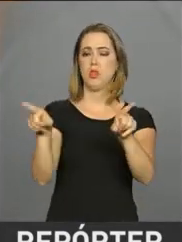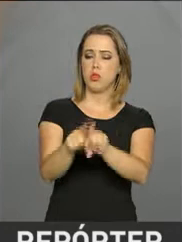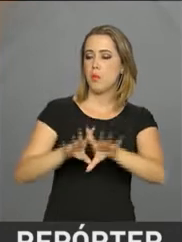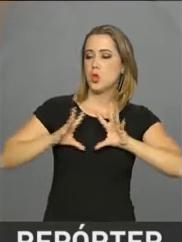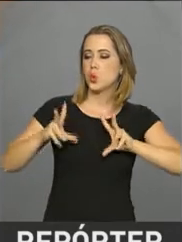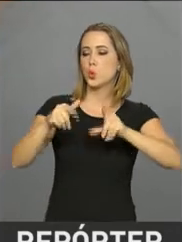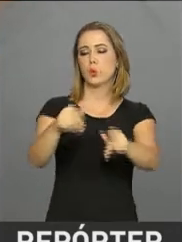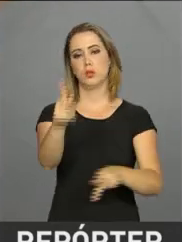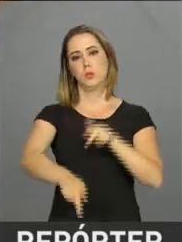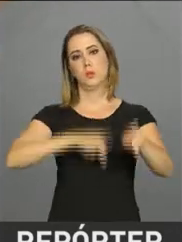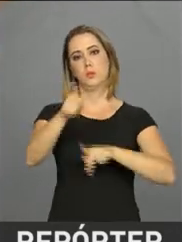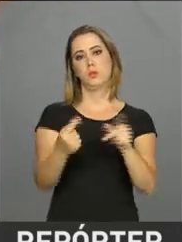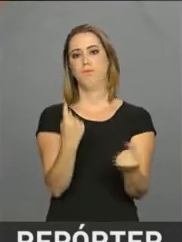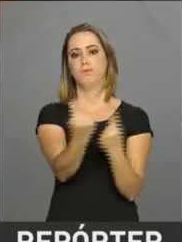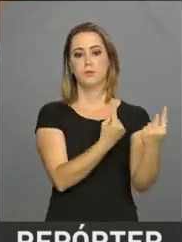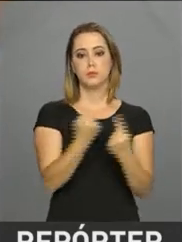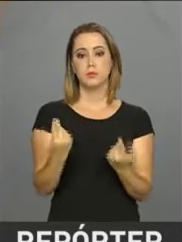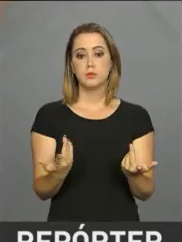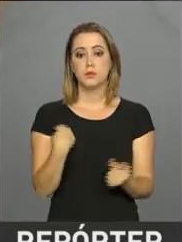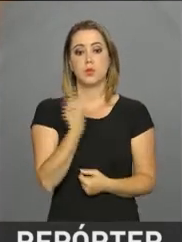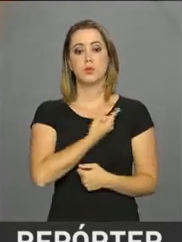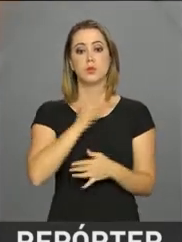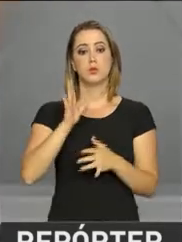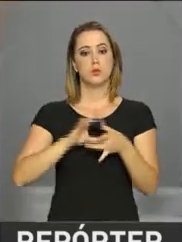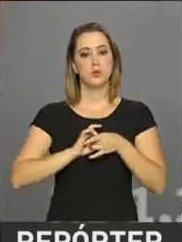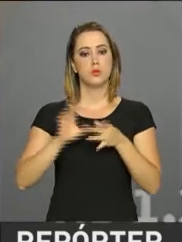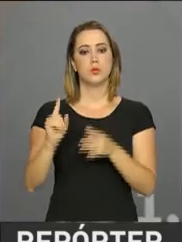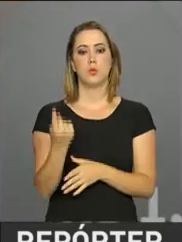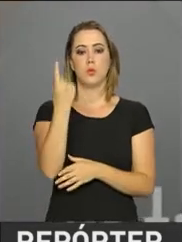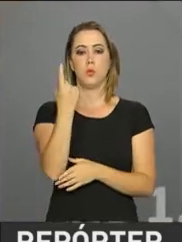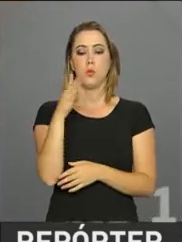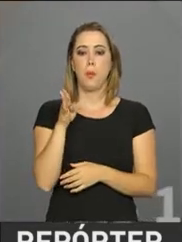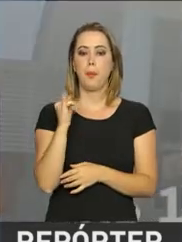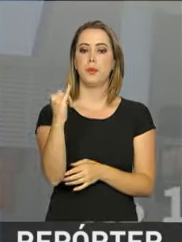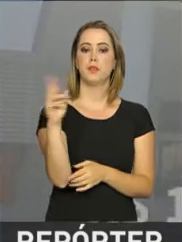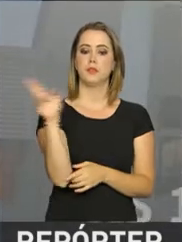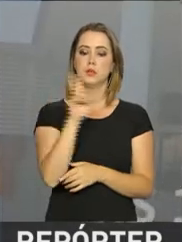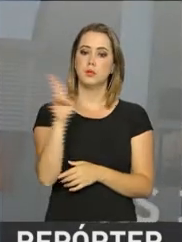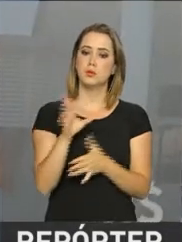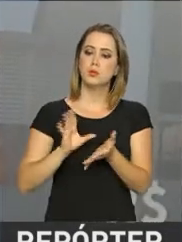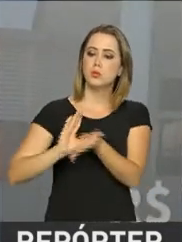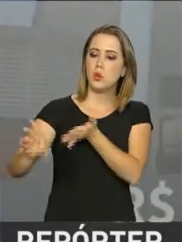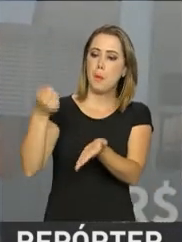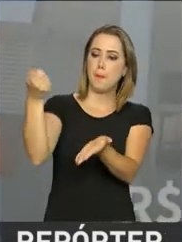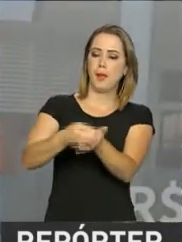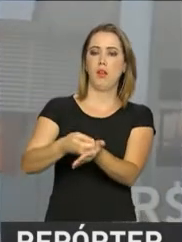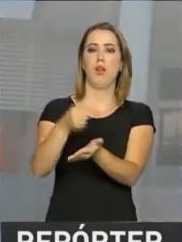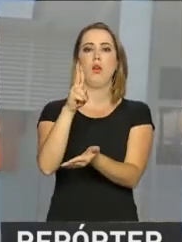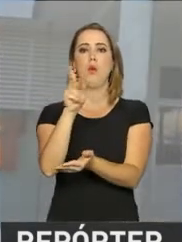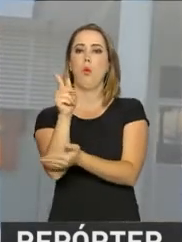todos os habitantes dos municípios brasileiros que nós estamos liberando 1 bilhão de reais para despesas de custeio